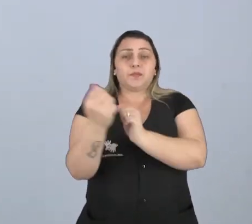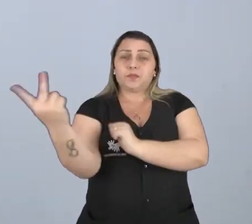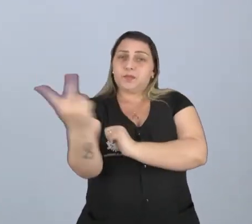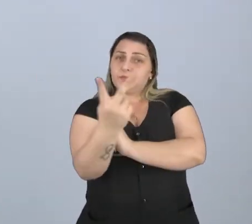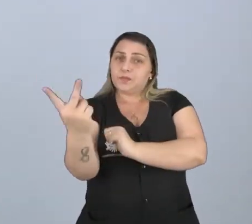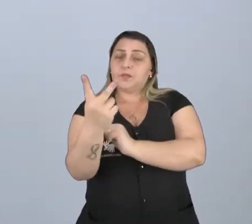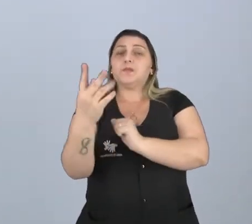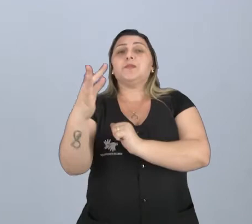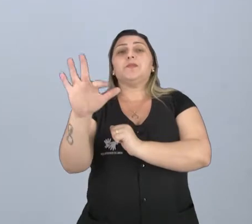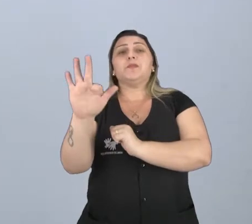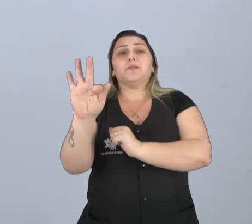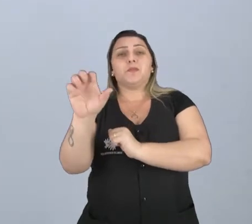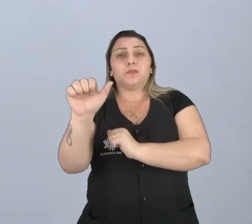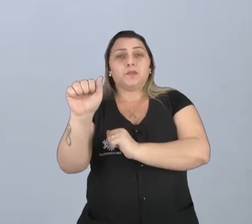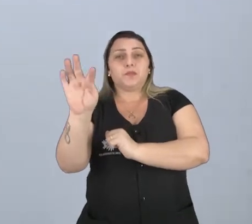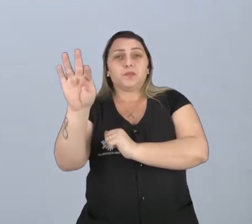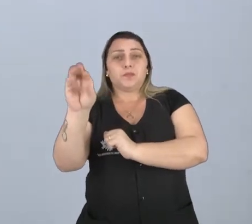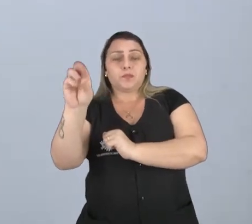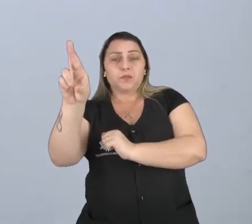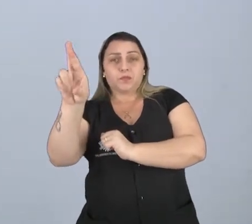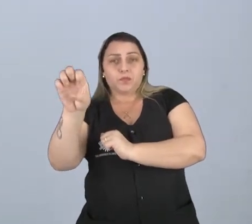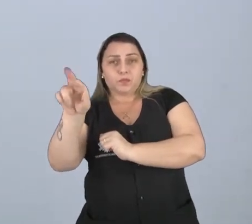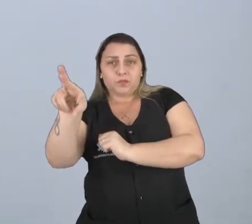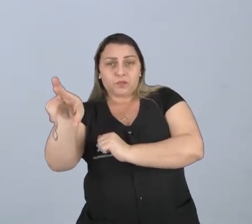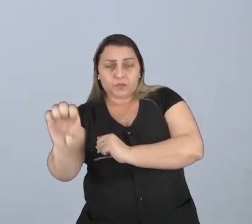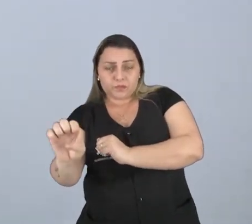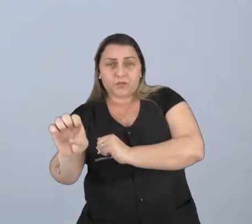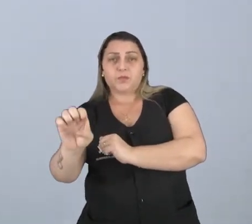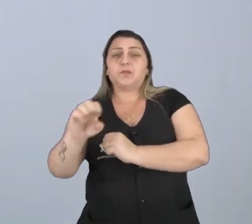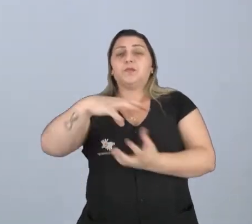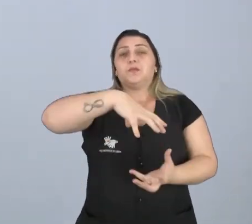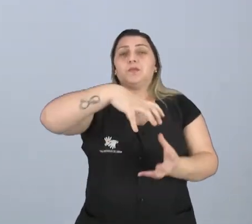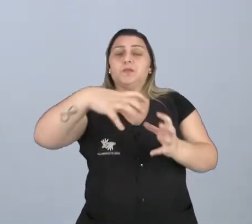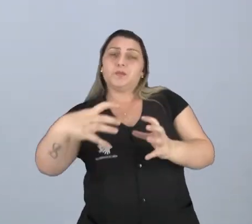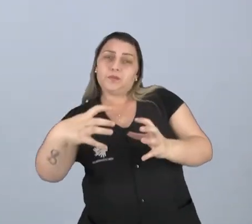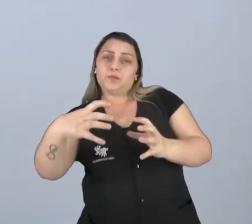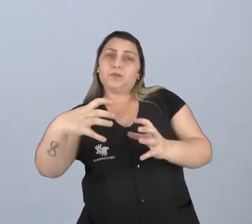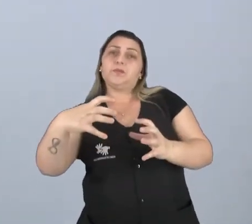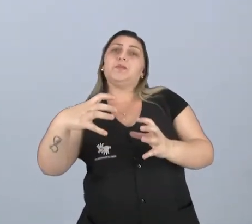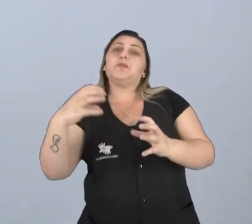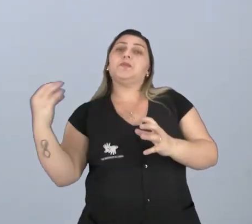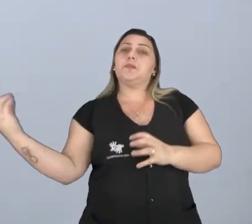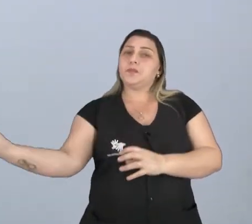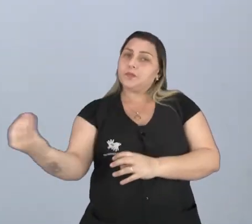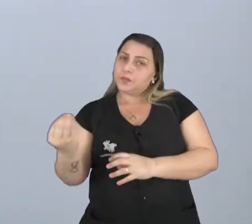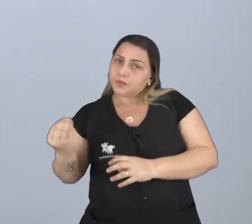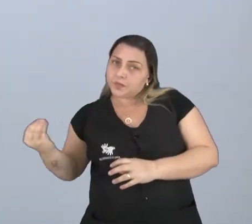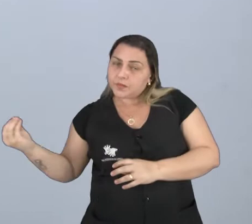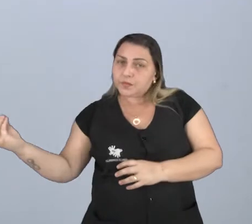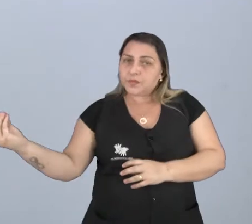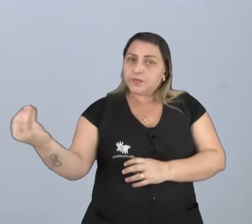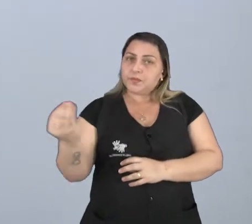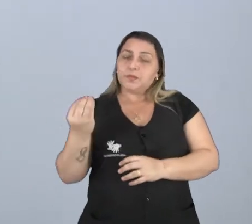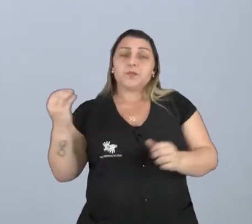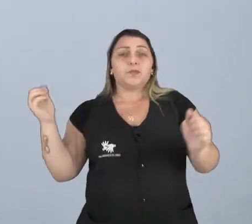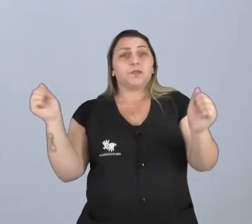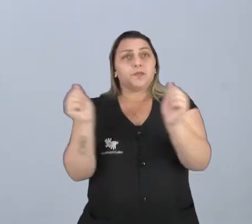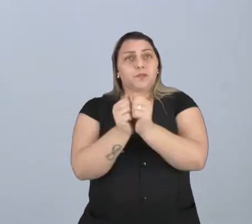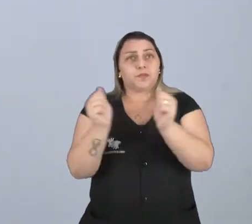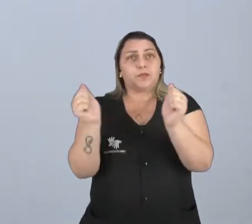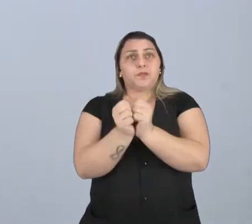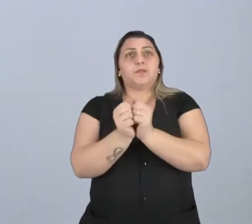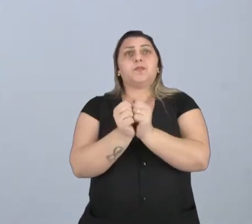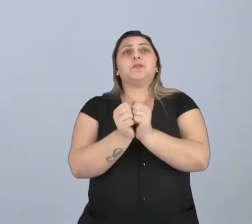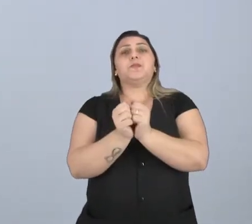fatores, né, translação e esse plano inclinado, esse eixo de inclinação, a Terra está inclinada um pouquinho, tá? Juntando esses dois, nós temos